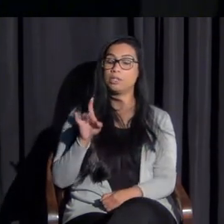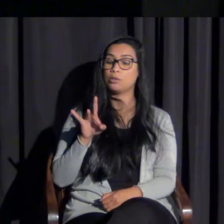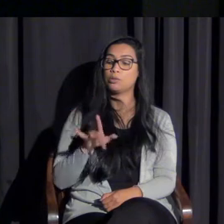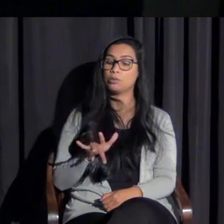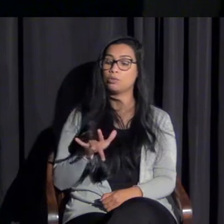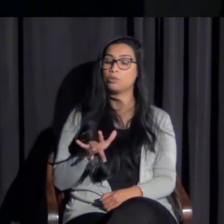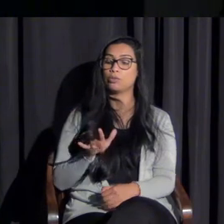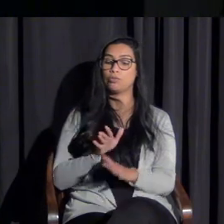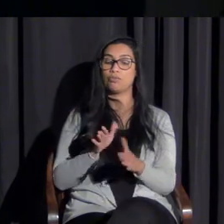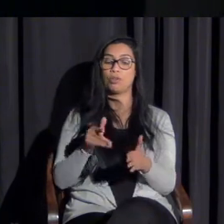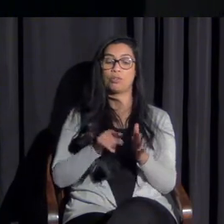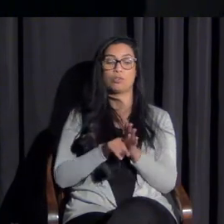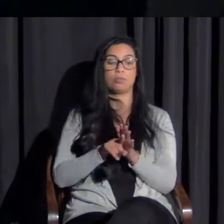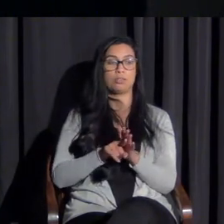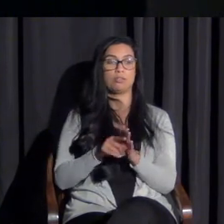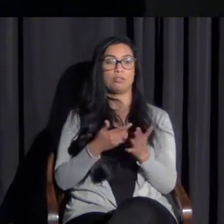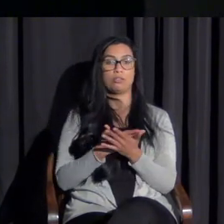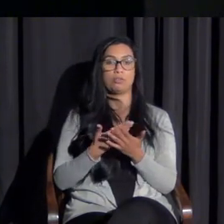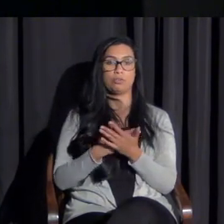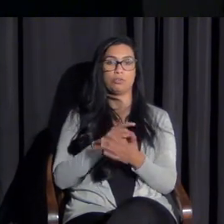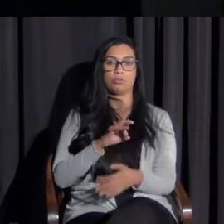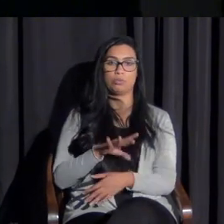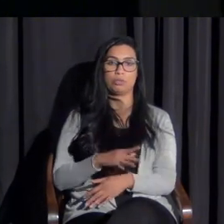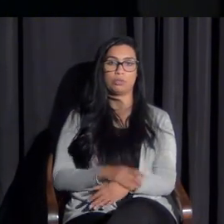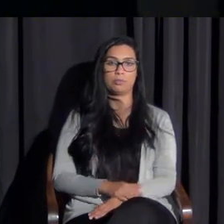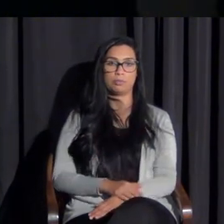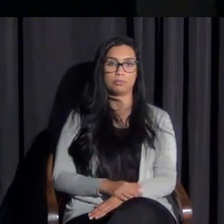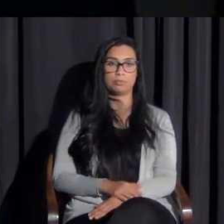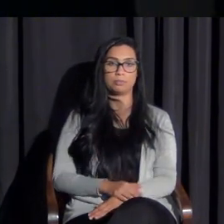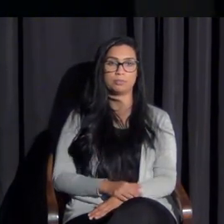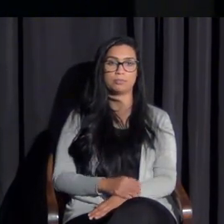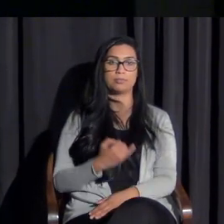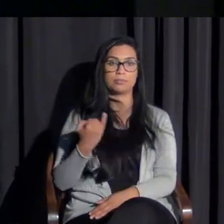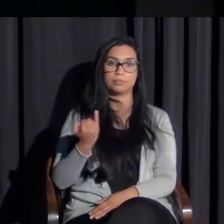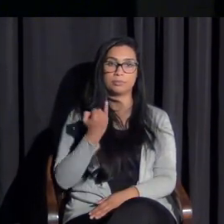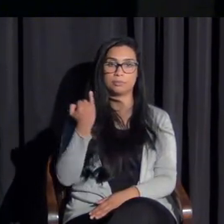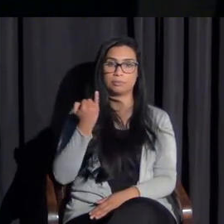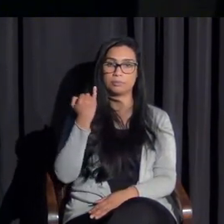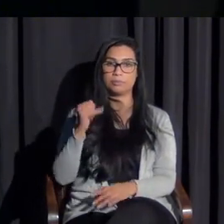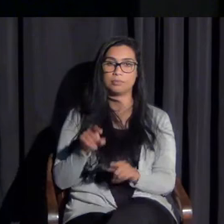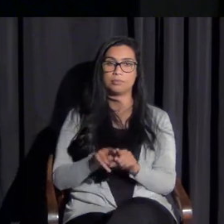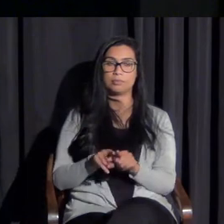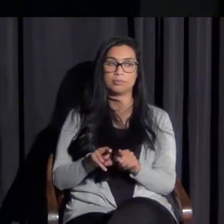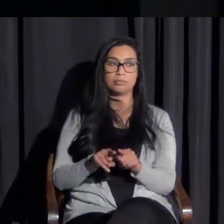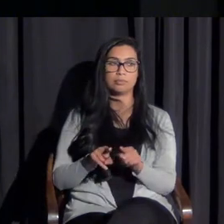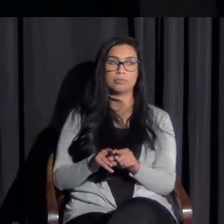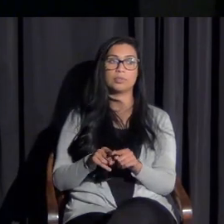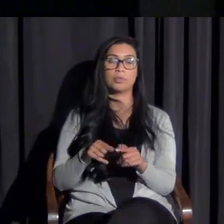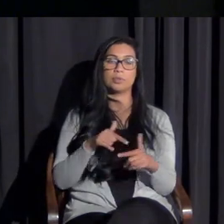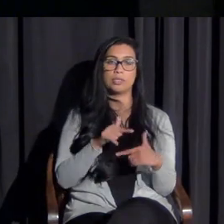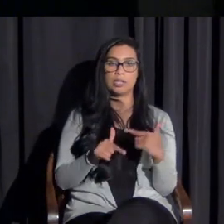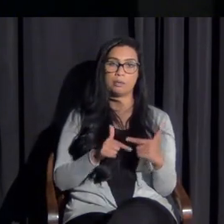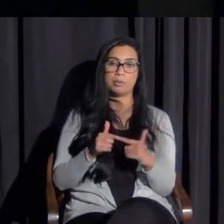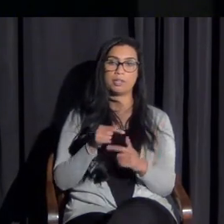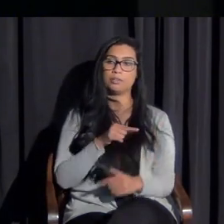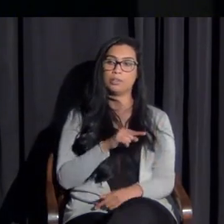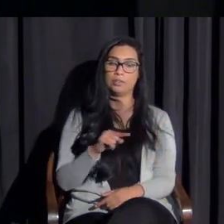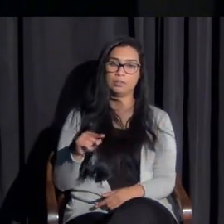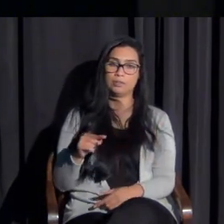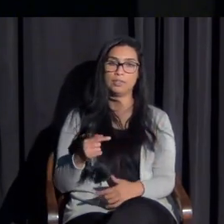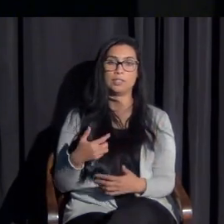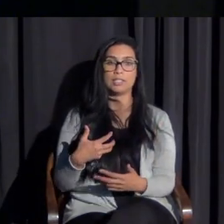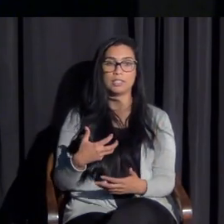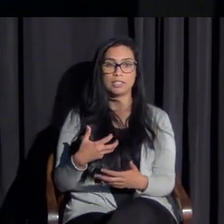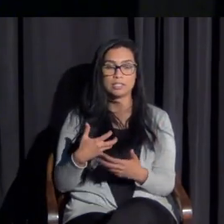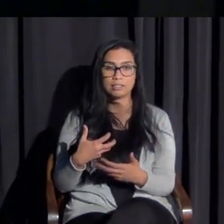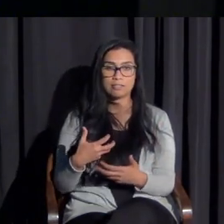E aí eu acho que é importante nesse sentido, né? Talvez, inclusive, esse trabalho que vocês têm realizado possa trazer